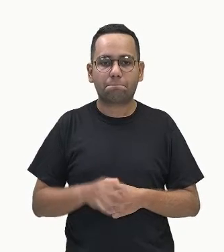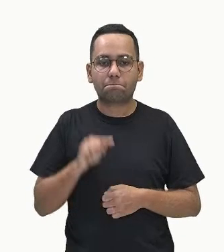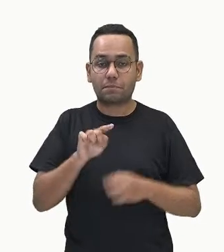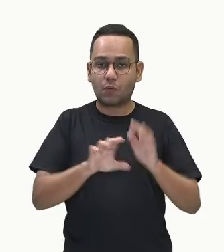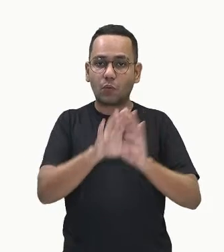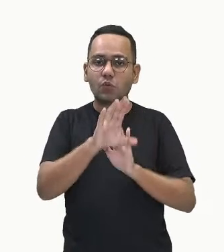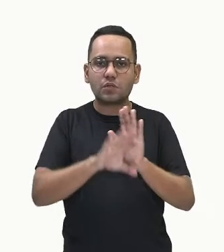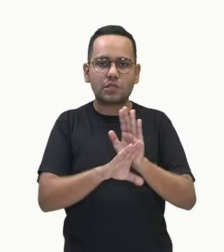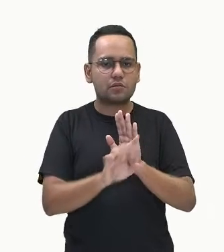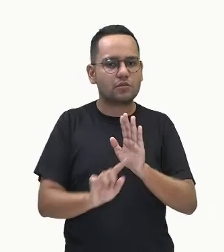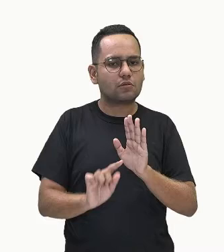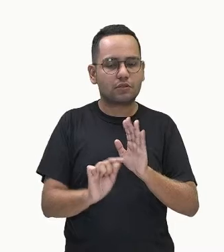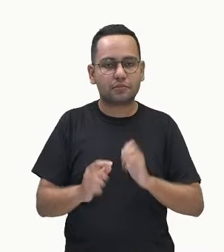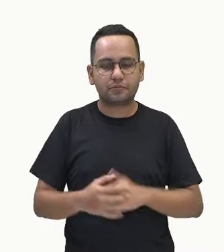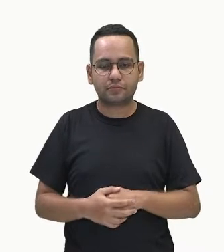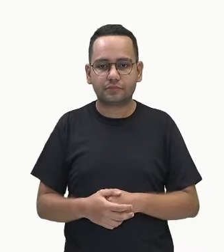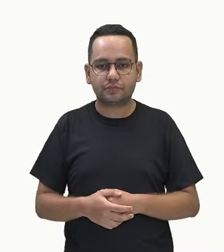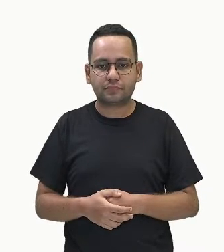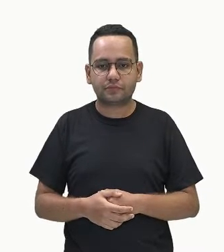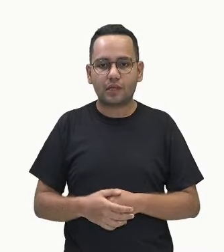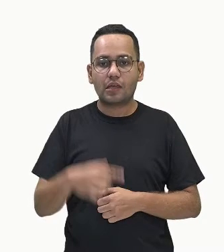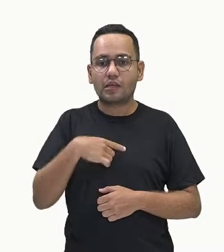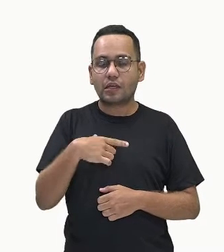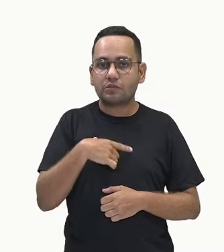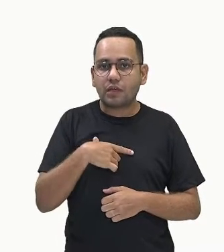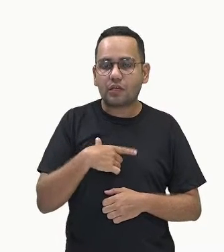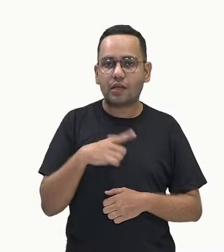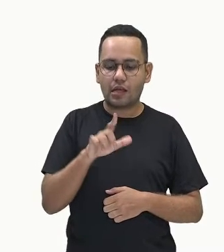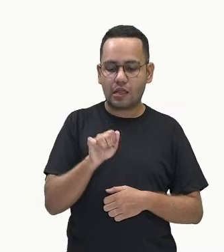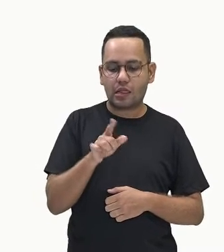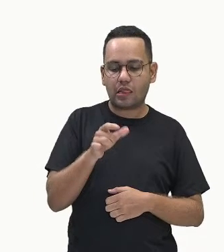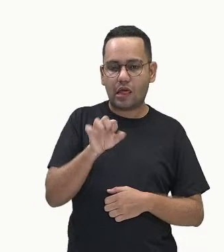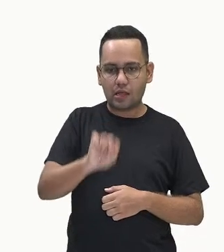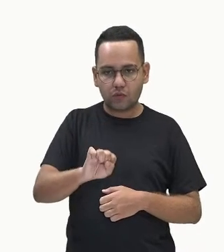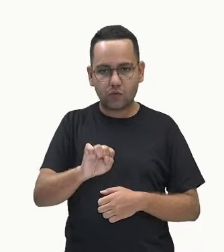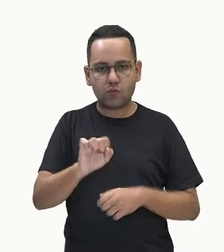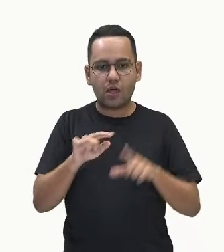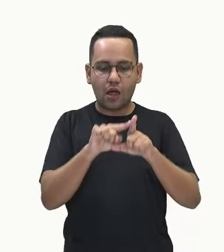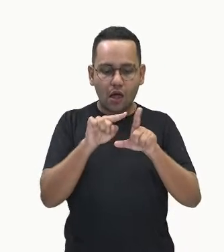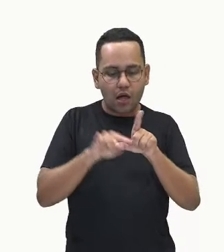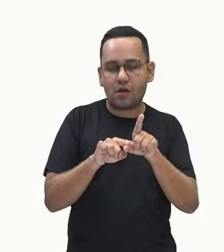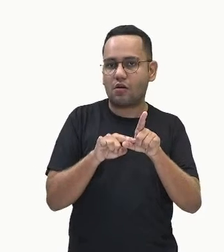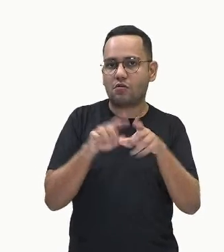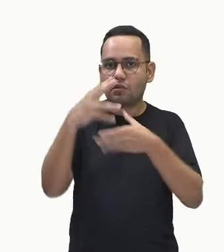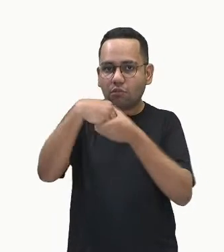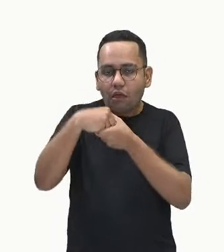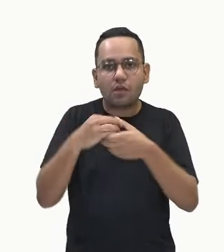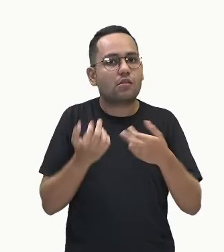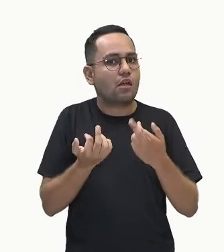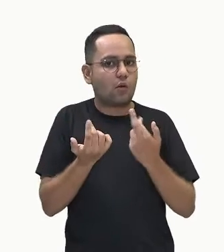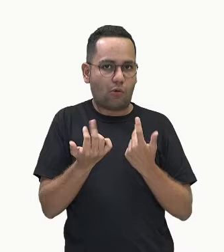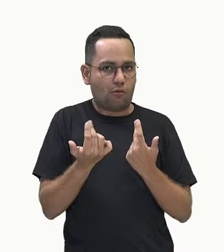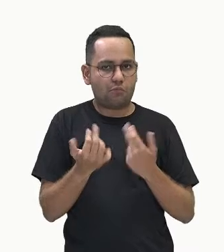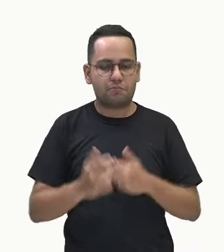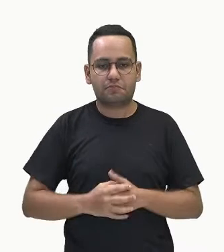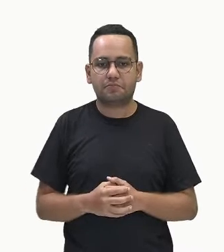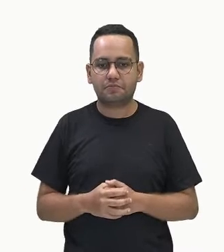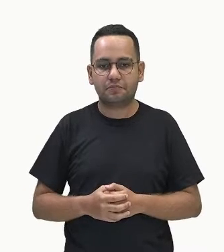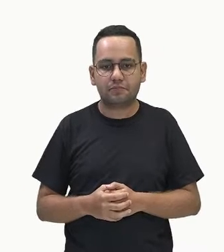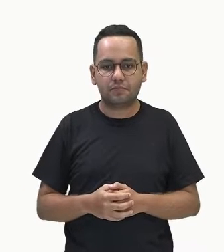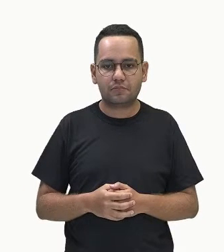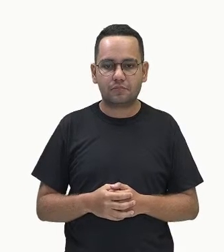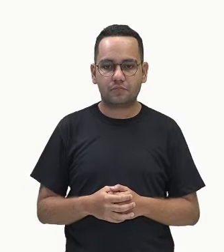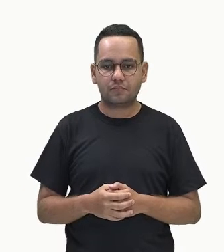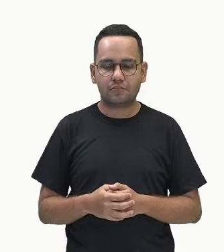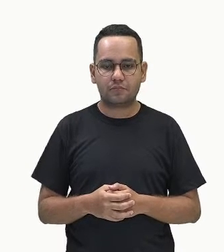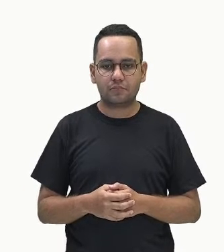são aqueles, que possuem lados e ângulos internos congruentes. Isso é a definição de polígono regular,